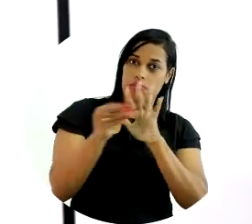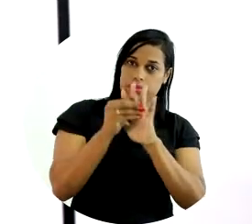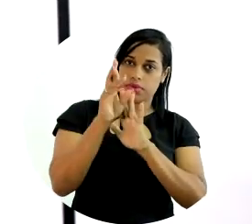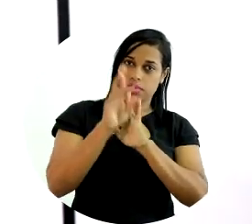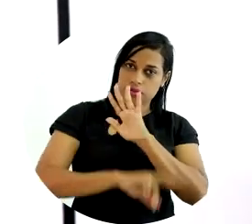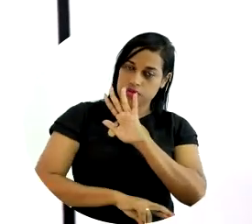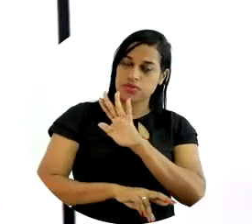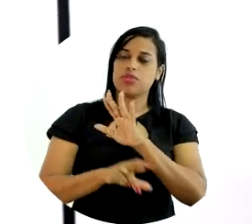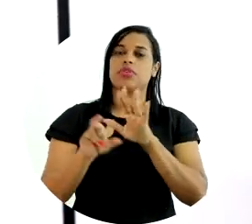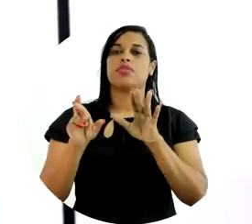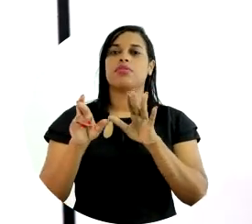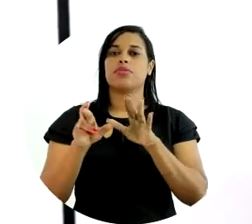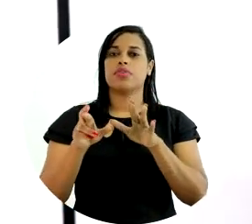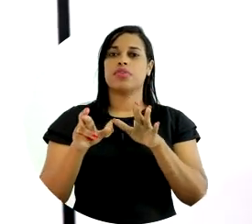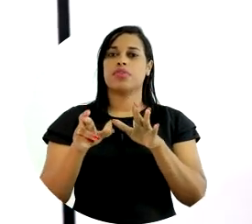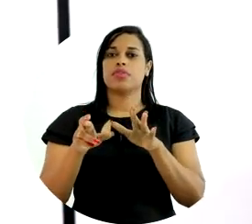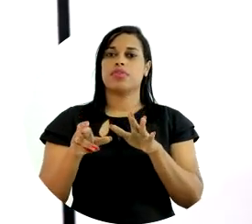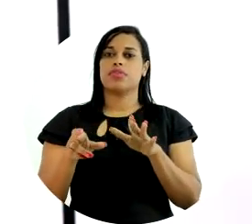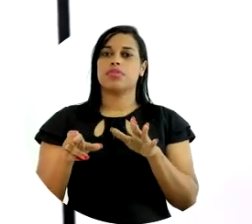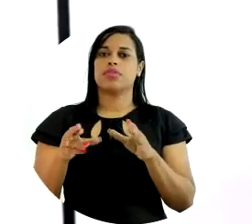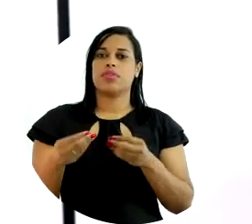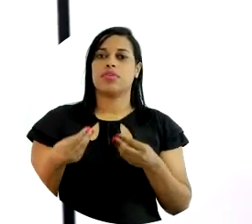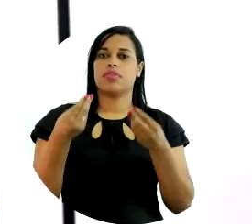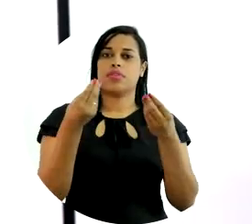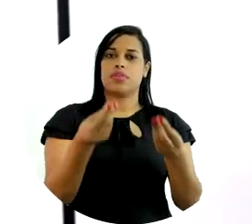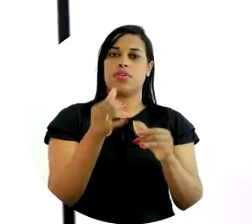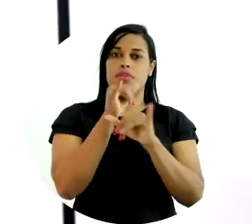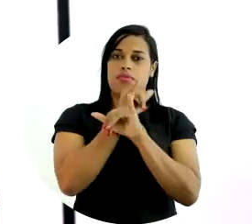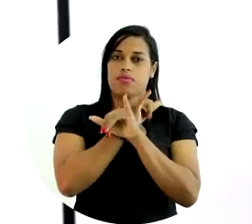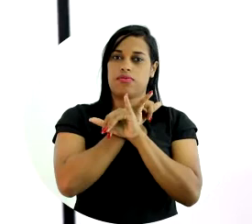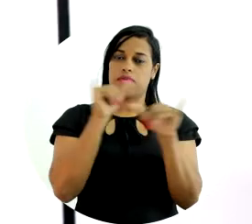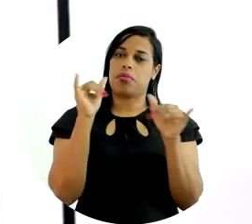registrava tudo e passava